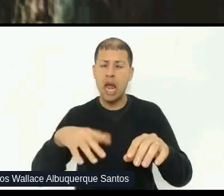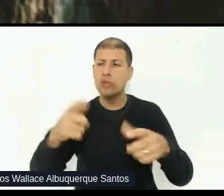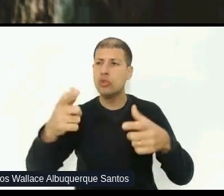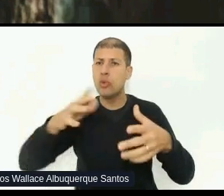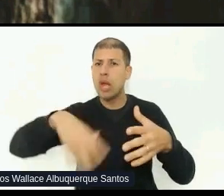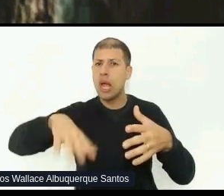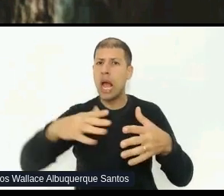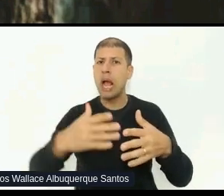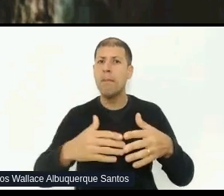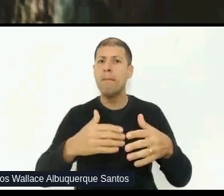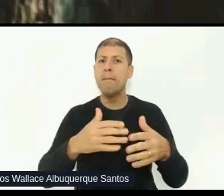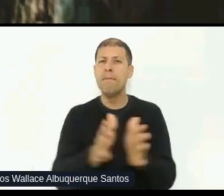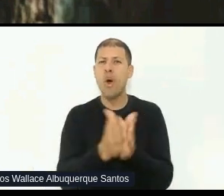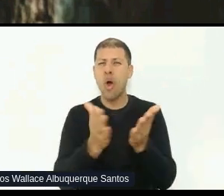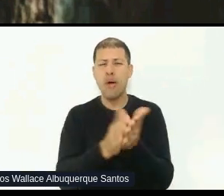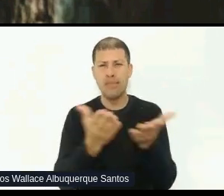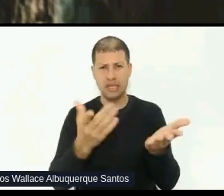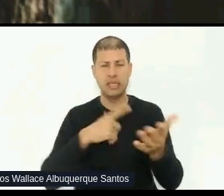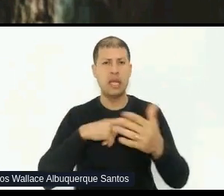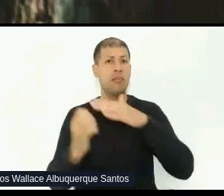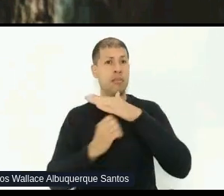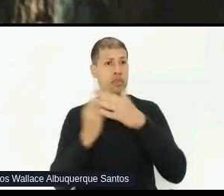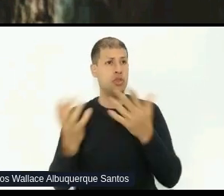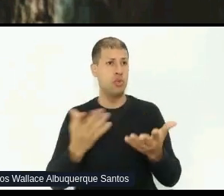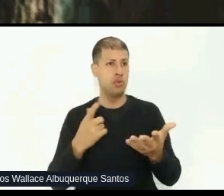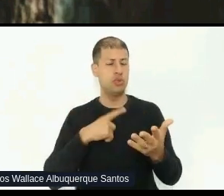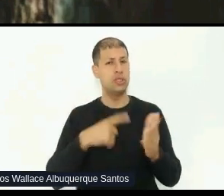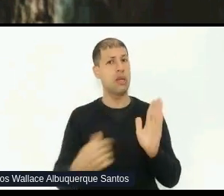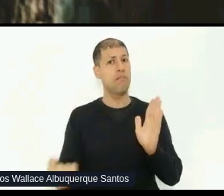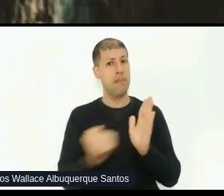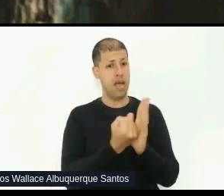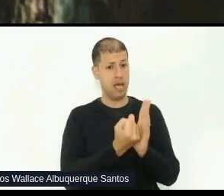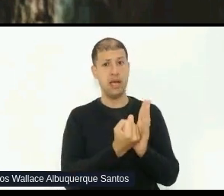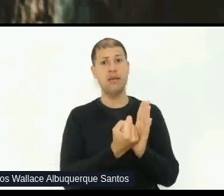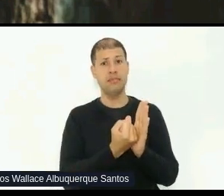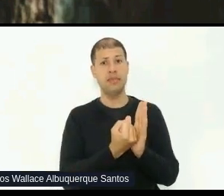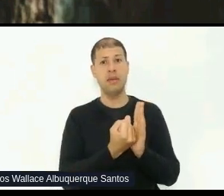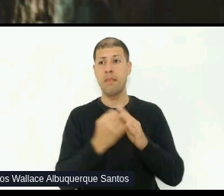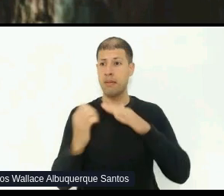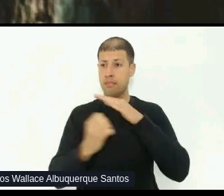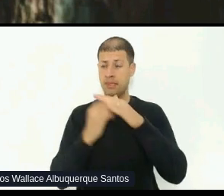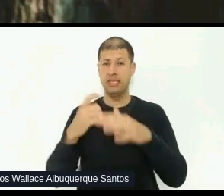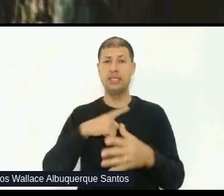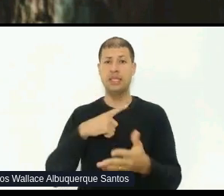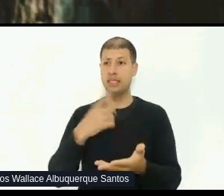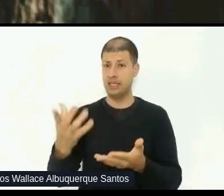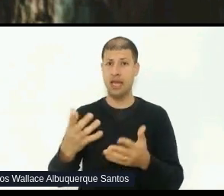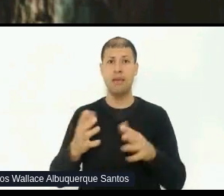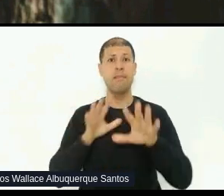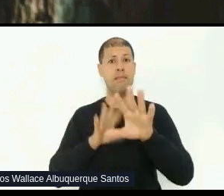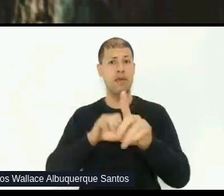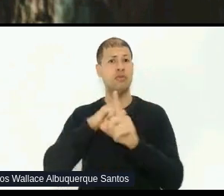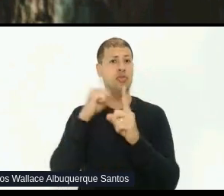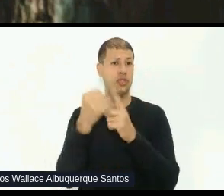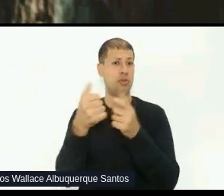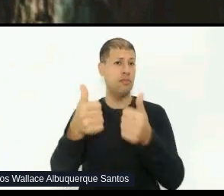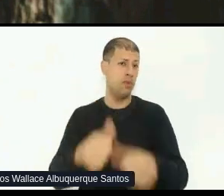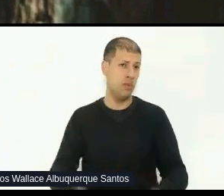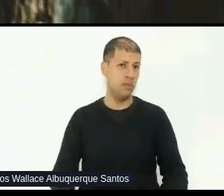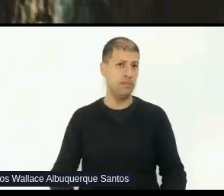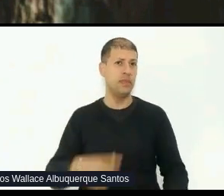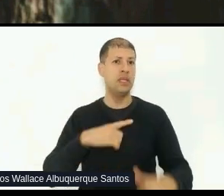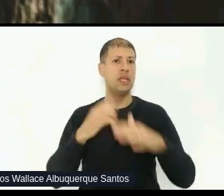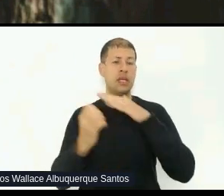A gente tem empresas hoje que fornecem selos, inclusive, para empresas que têm impacto social adequado. A gente tem empresas que